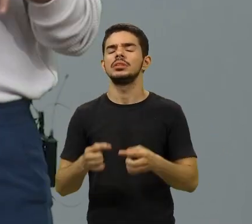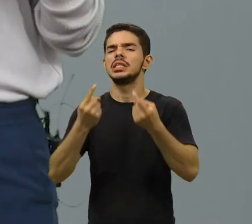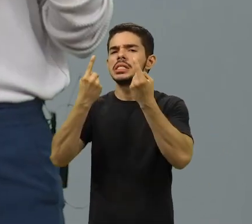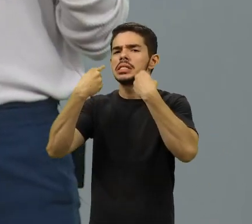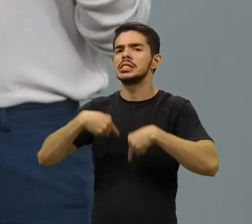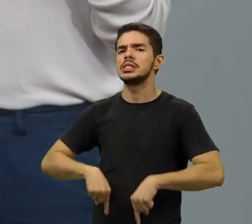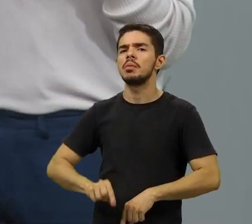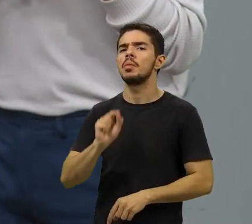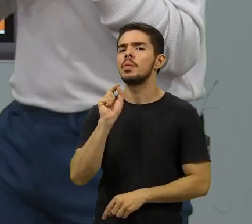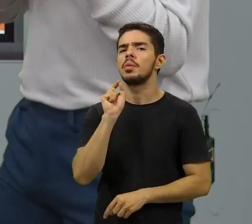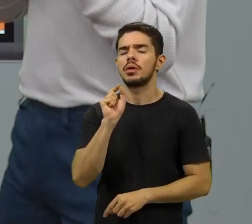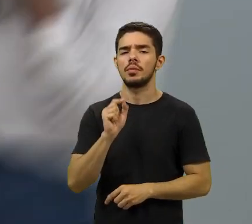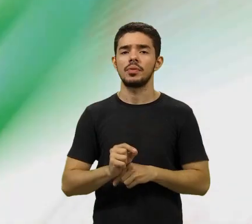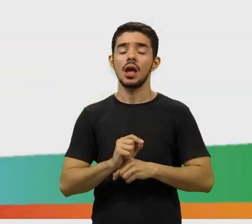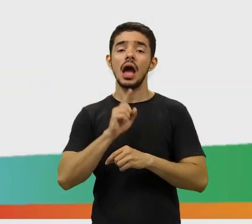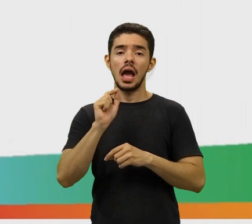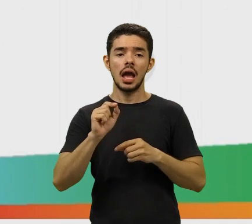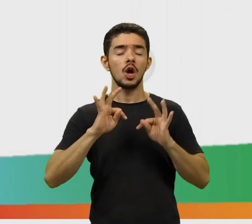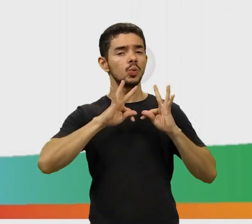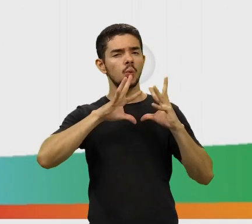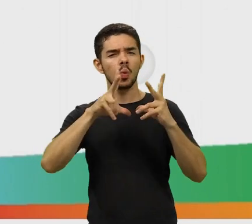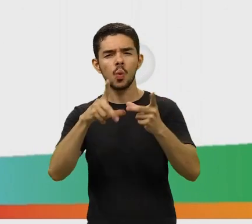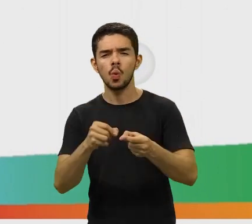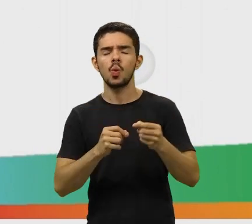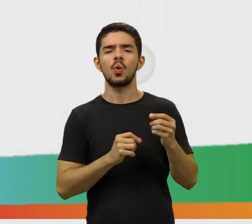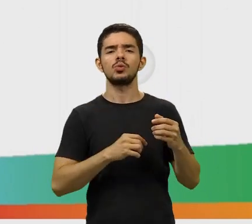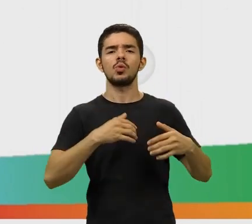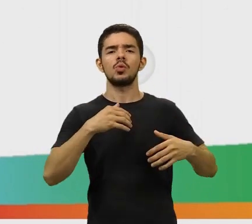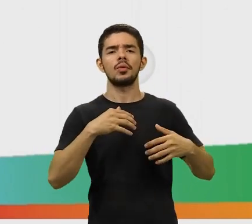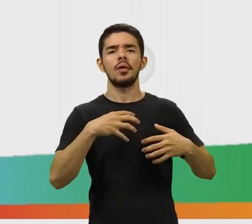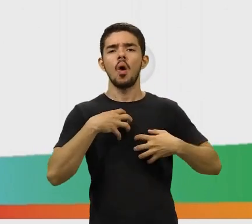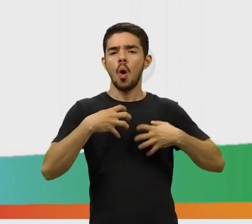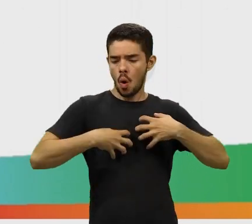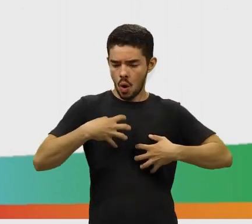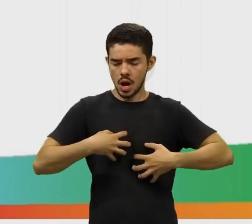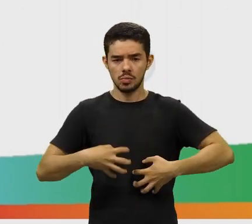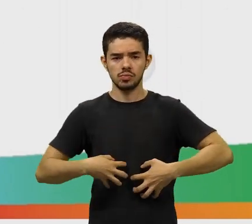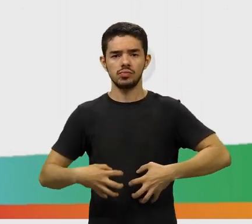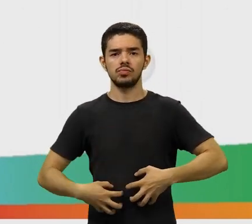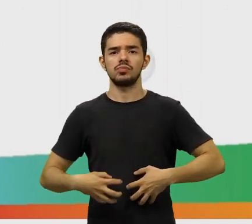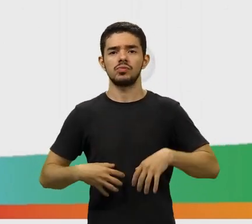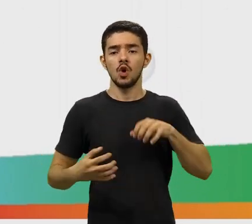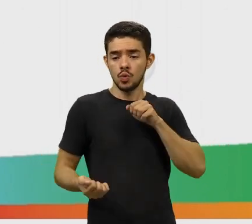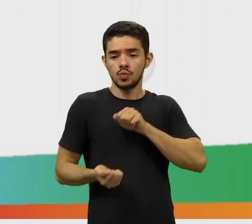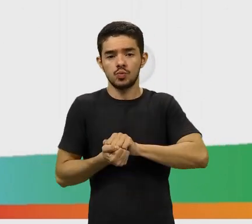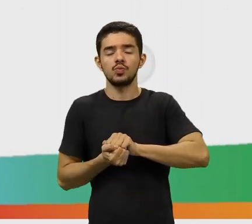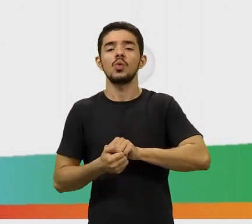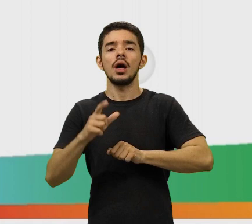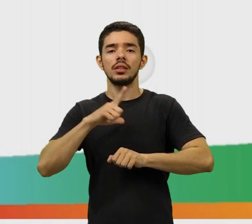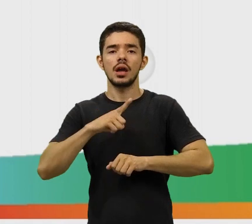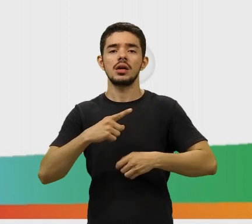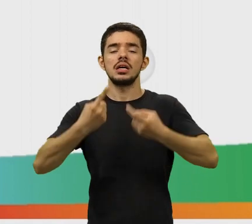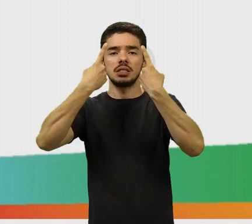O sistema é o conjunto de todos esses órgãos que interagem e desempenham uma função. Por exemplo, nós